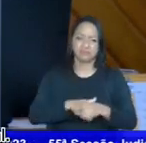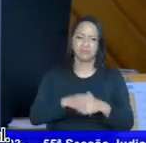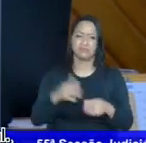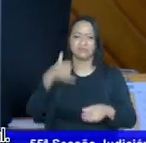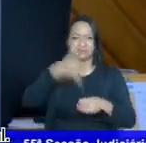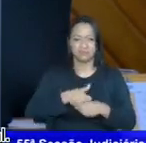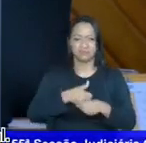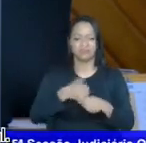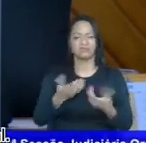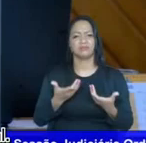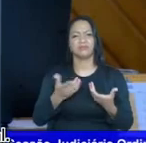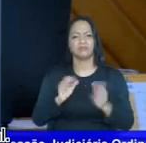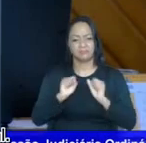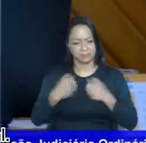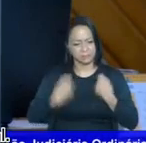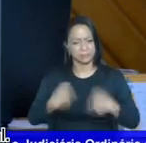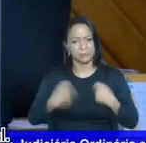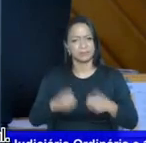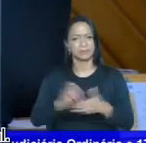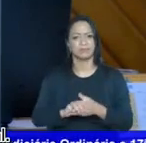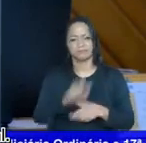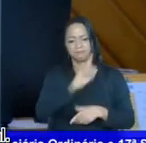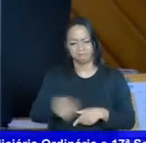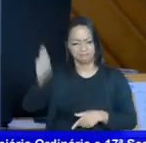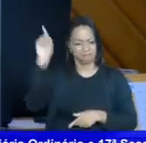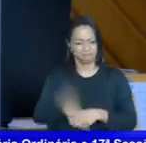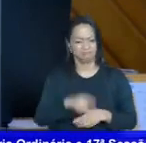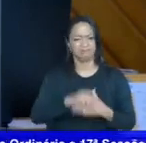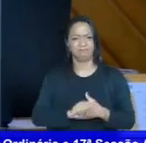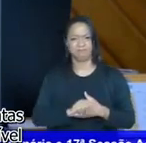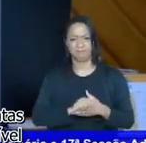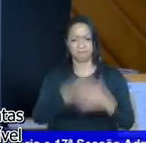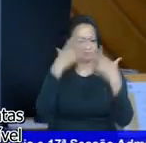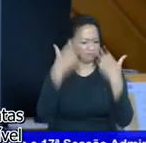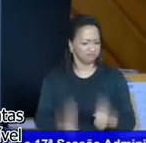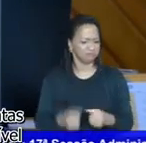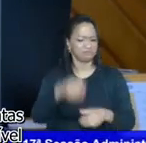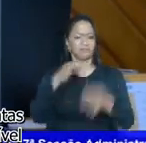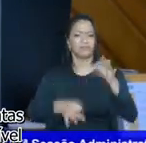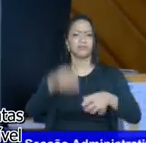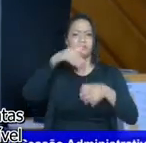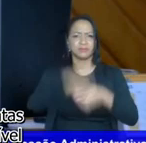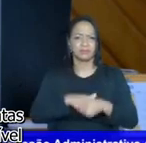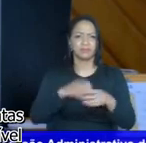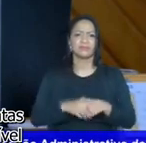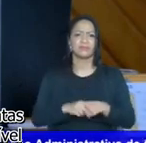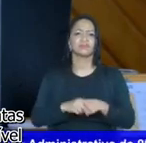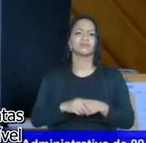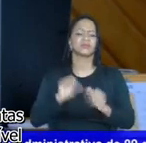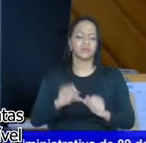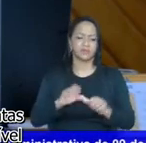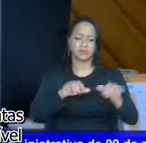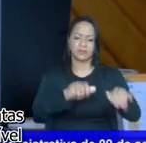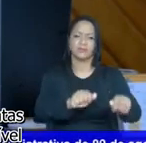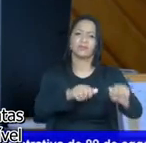combustível por essa forma deve ser repelida pela Justiça Eleitoral, admitindo-se excepcionalmente na hipótese de